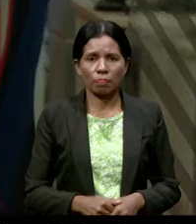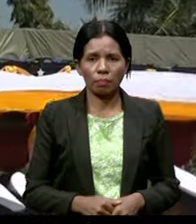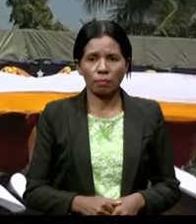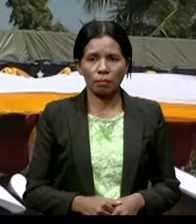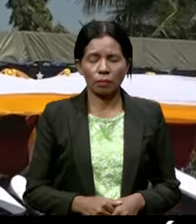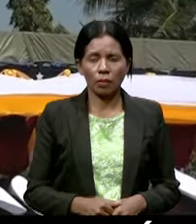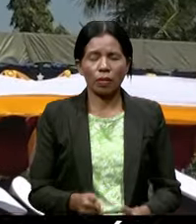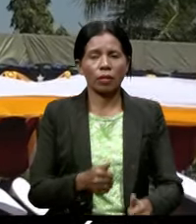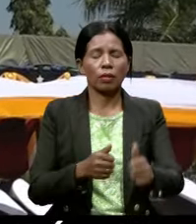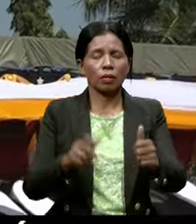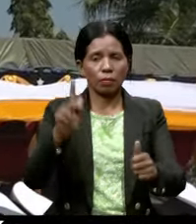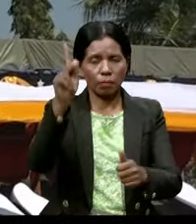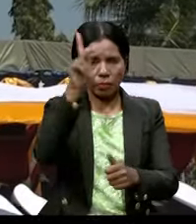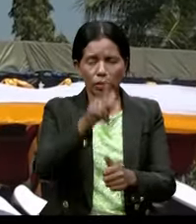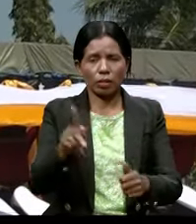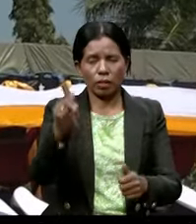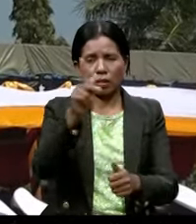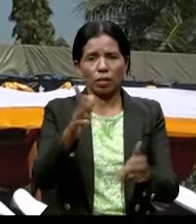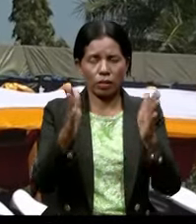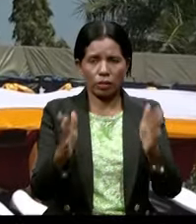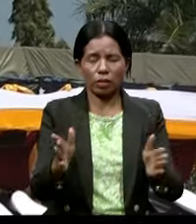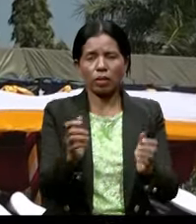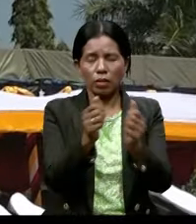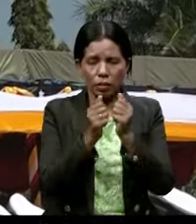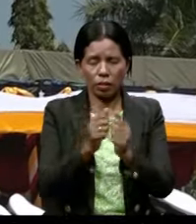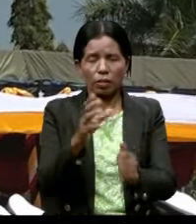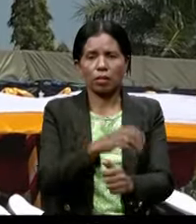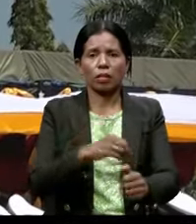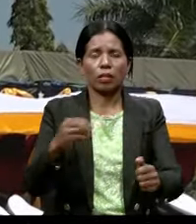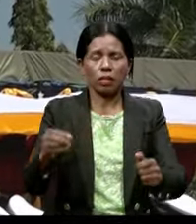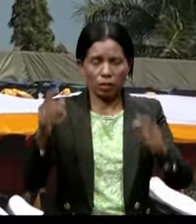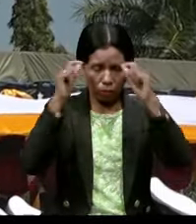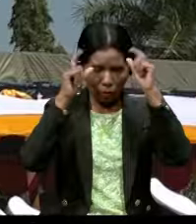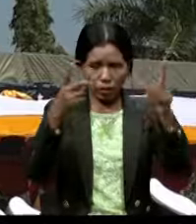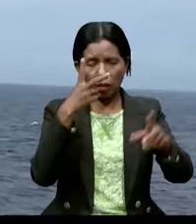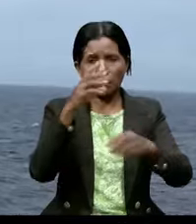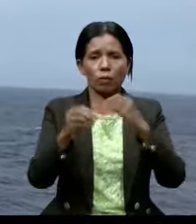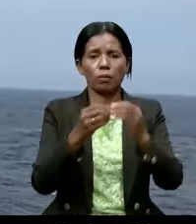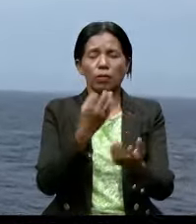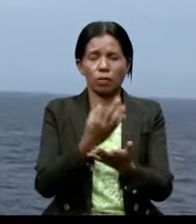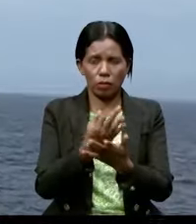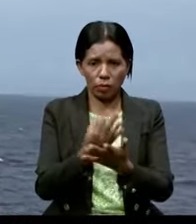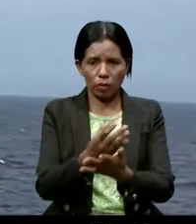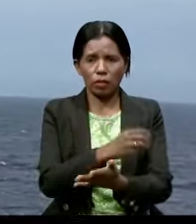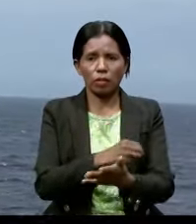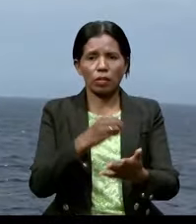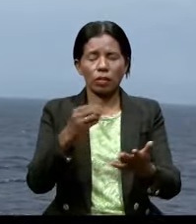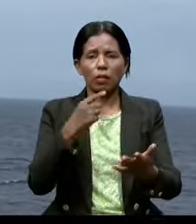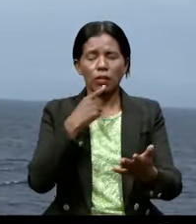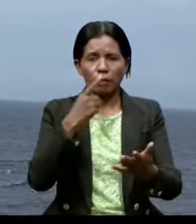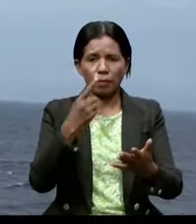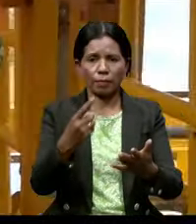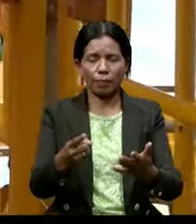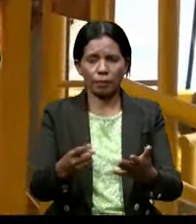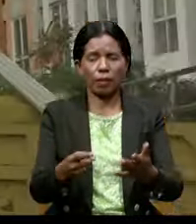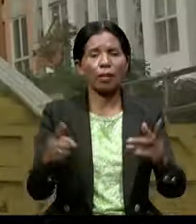Tuir pesquisador la homutuk Tinan ronulor sing rua ona Timor-Leste depende ba osan husi fundo petrolífero o de sustenta máquina estado,